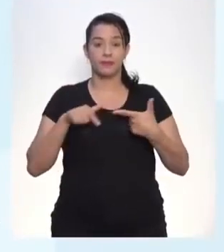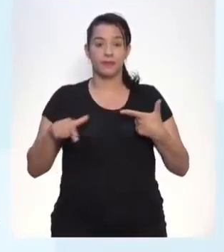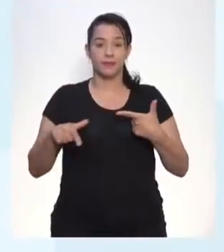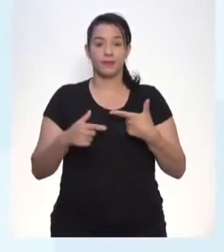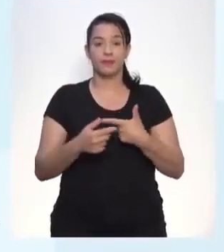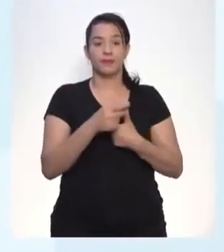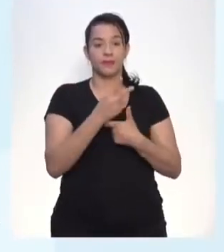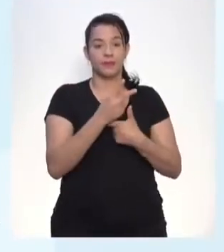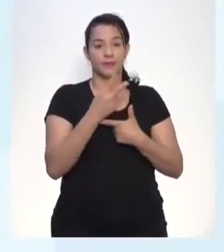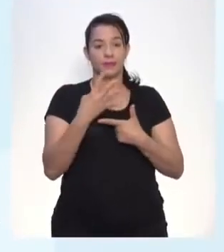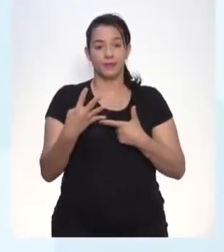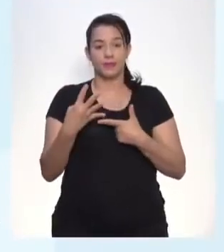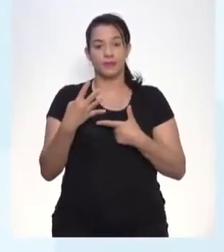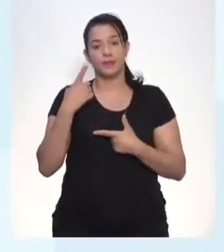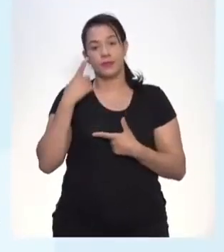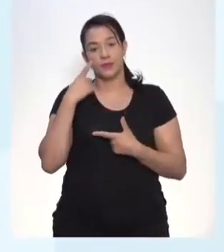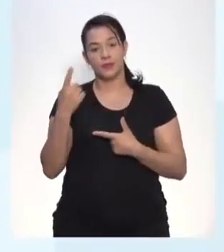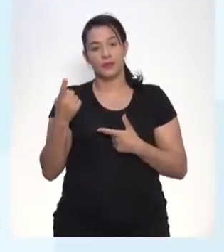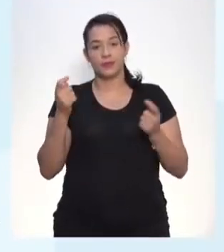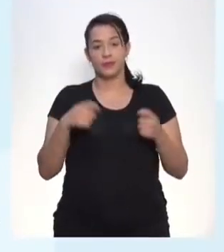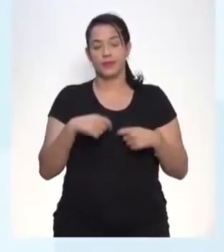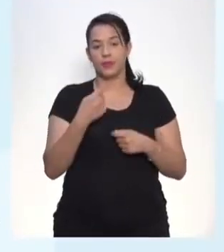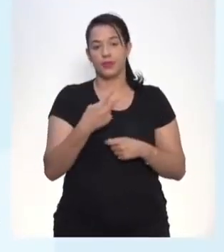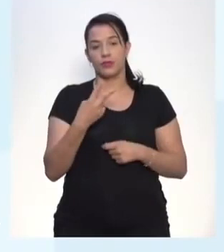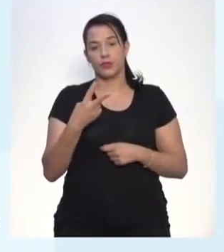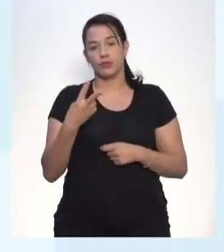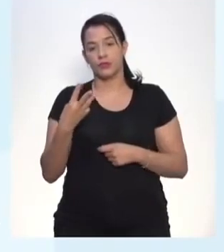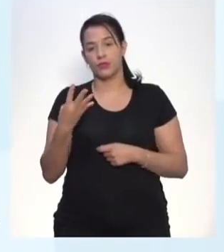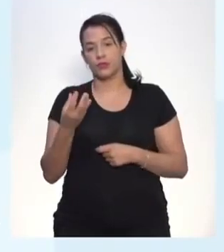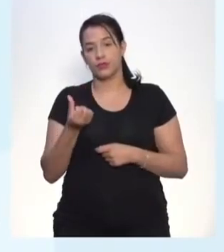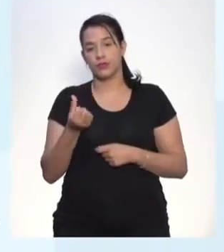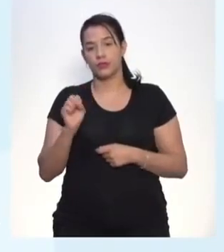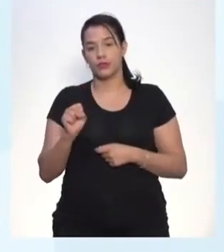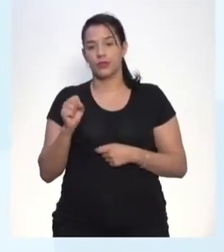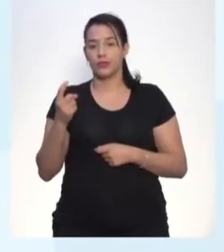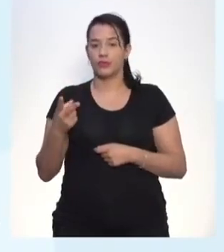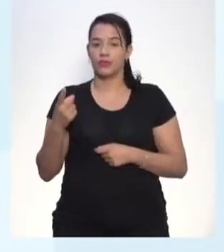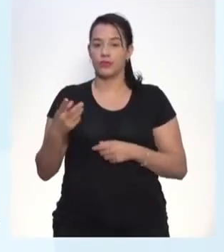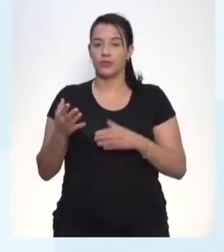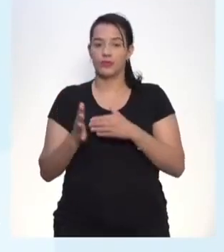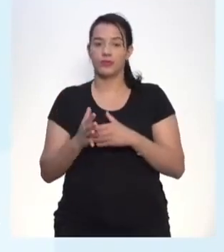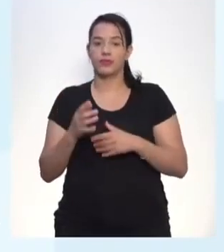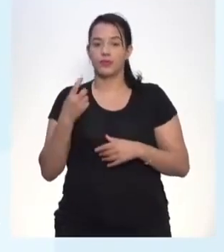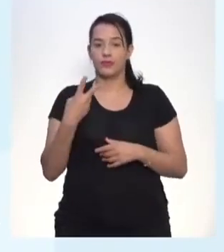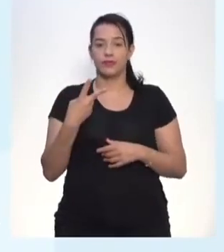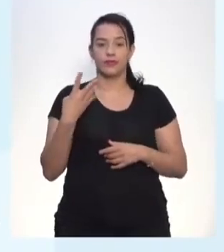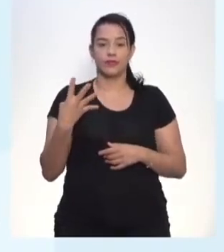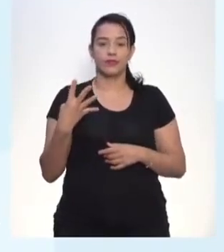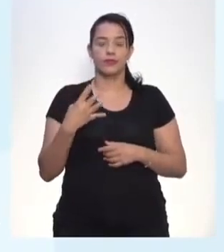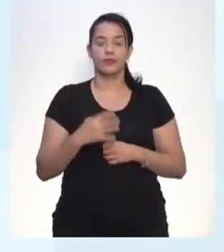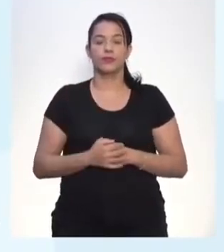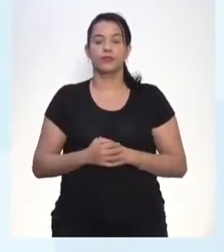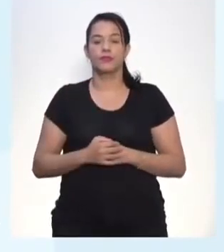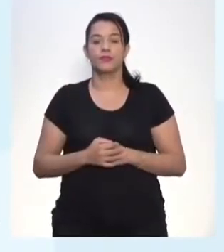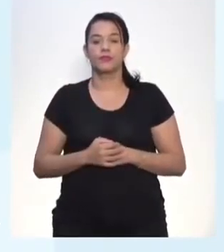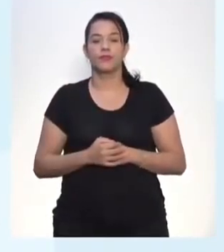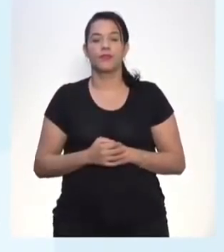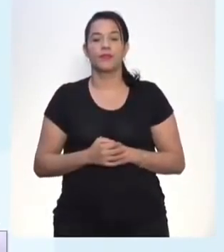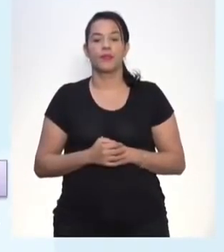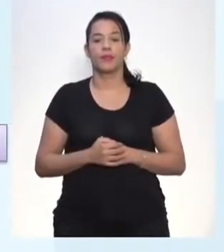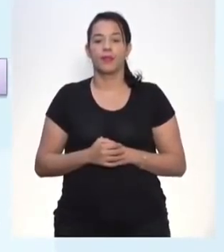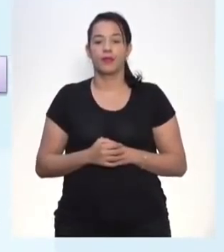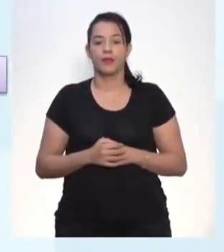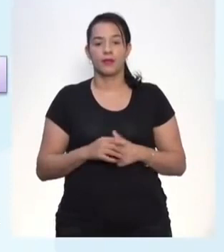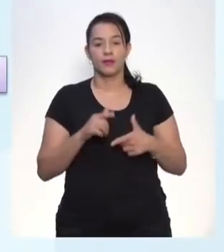peguei o 24 e vi os divisores. 1, 2, 3, 4, 6, 8, 12 e o 24 aí. E foi fazendo aí, ó,